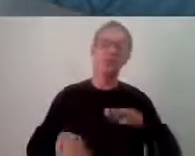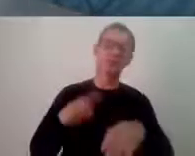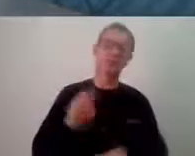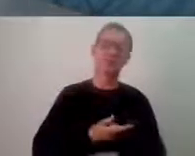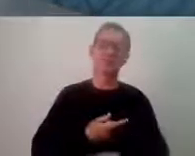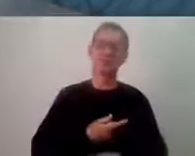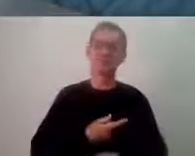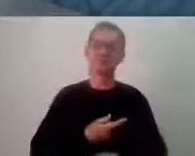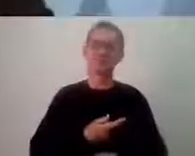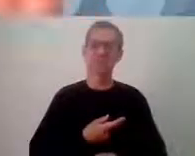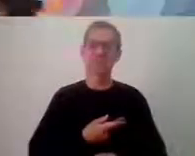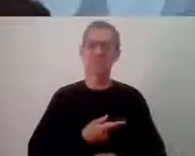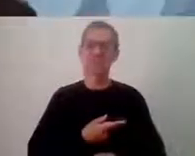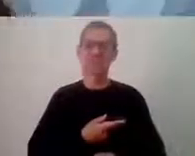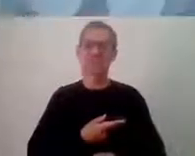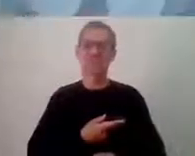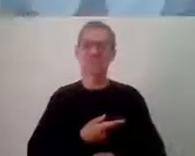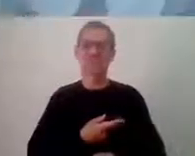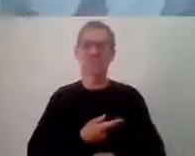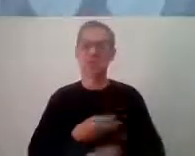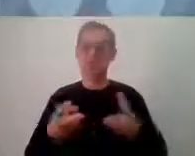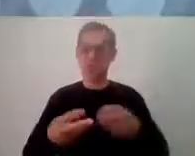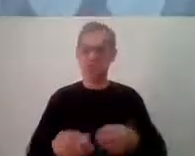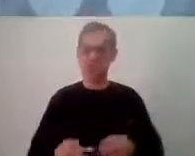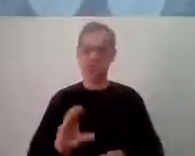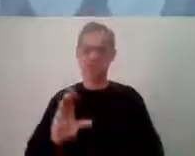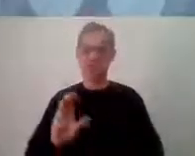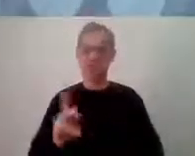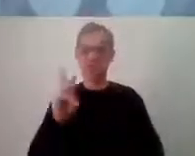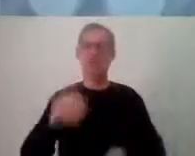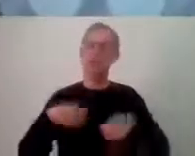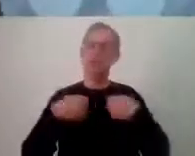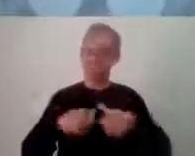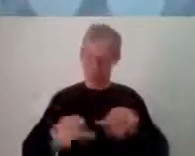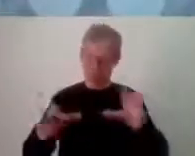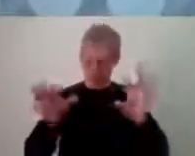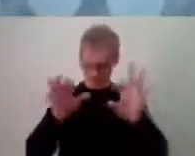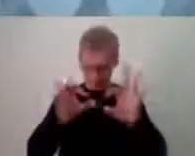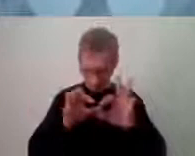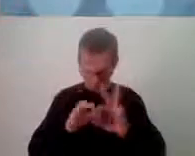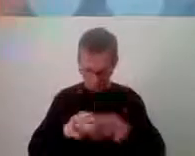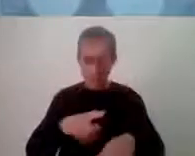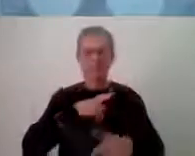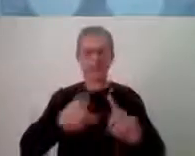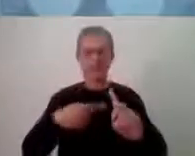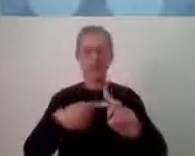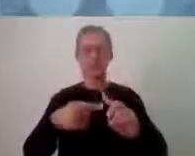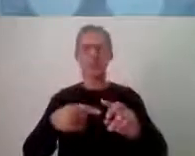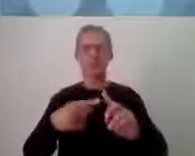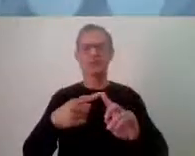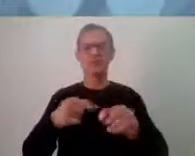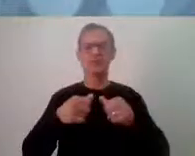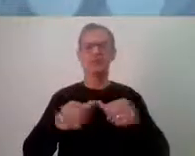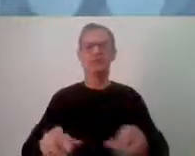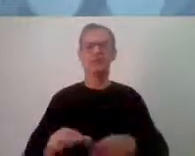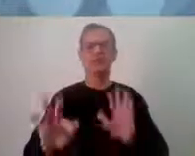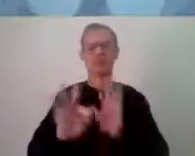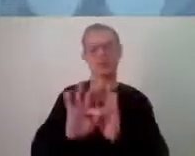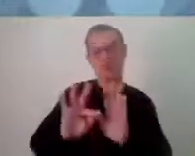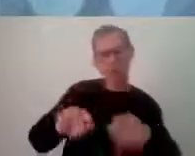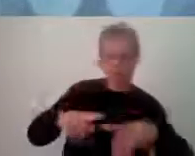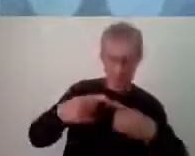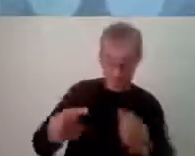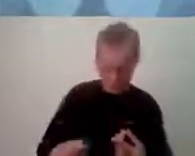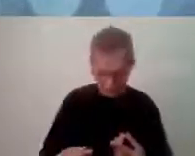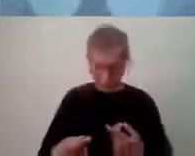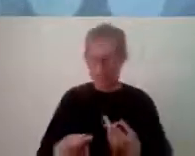dá muita bola para esses Cs da vida, para esses Ks, né? Mas eles têm que estar ali, eles estão ali por um motivo. E é justamente para falar assim, olha,